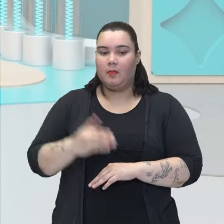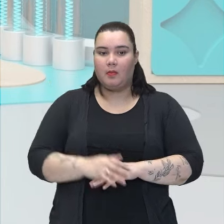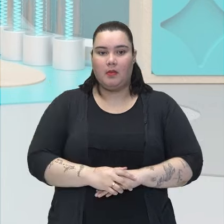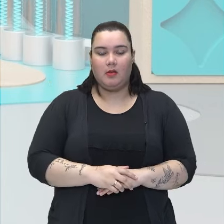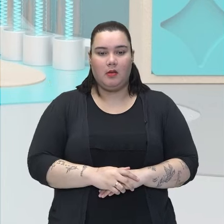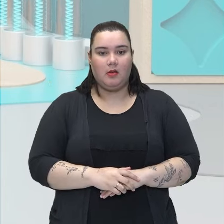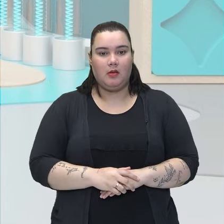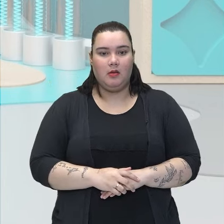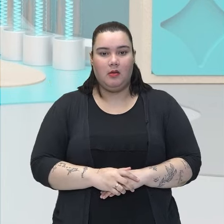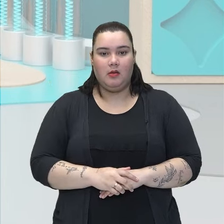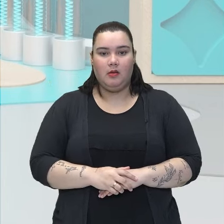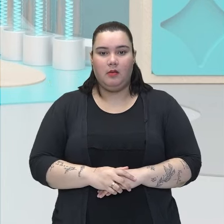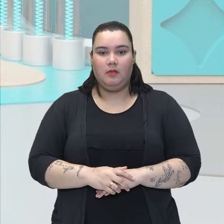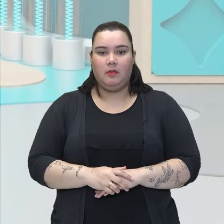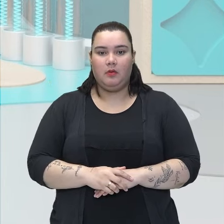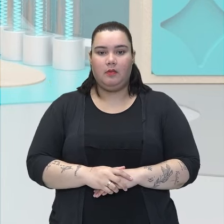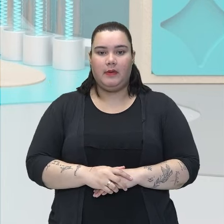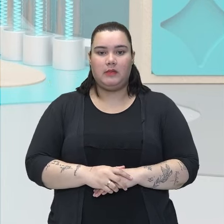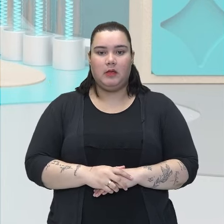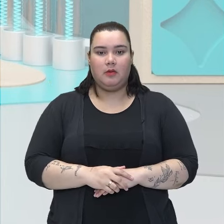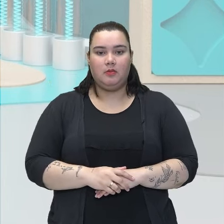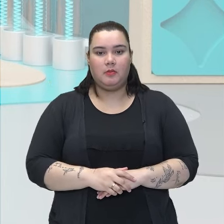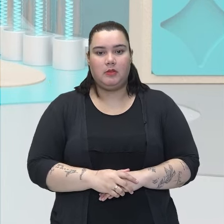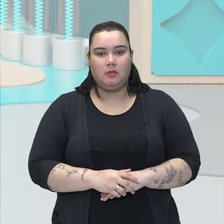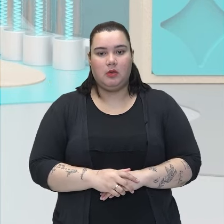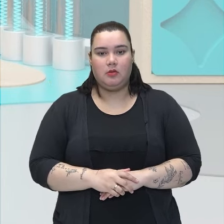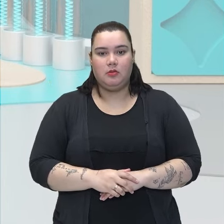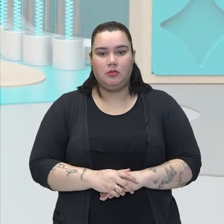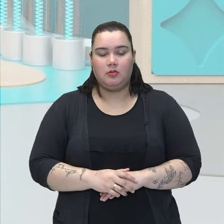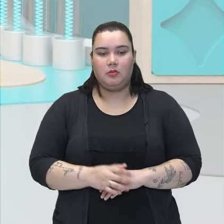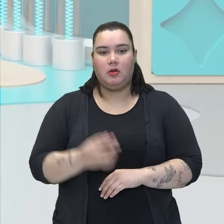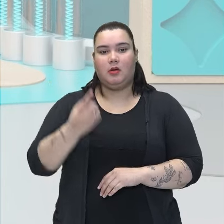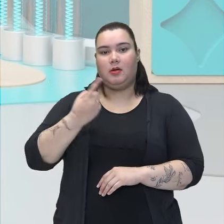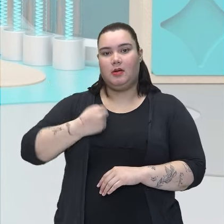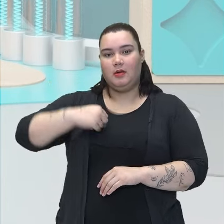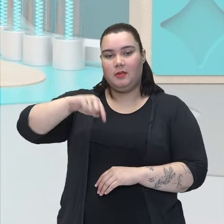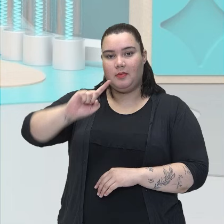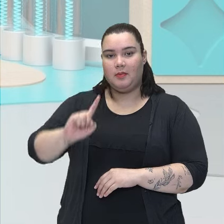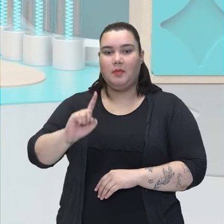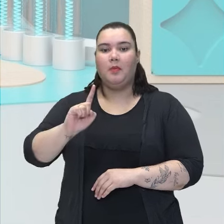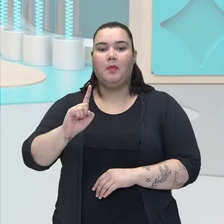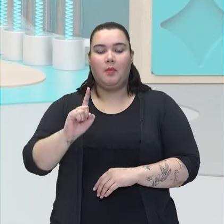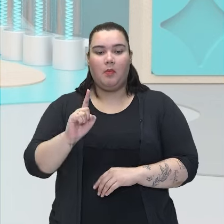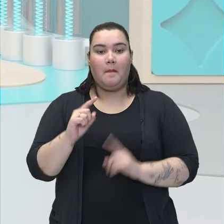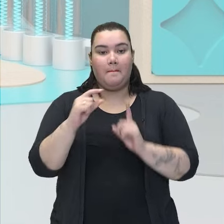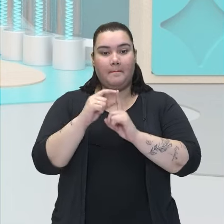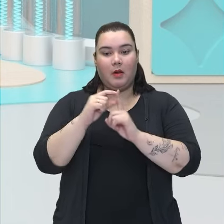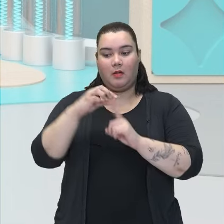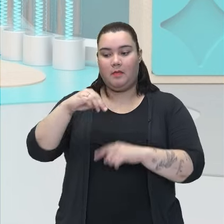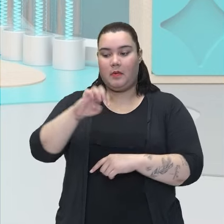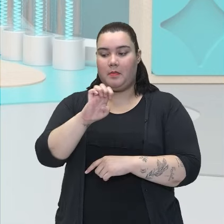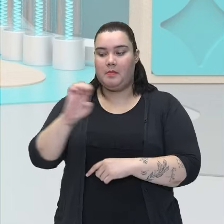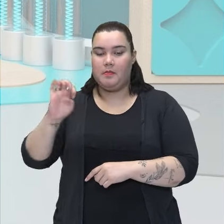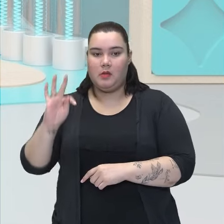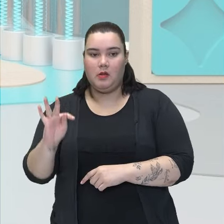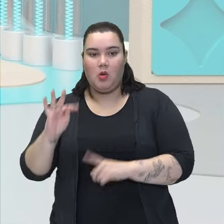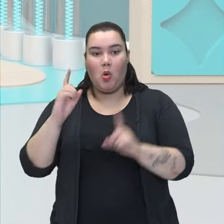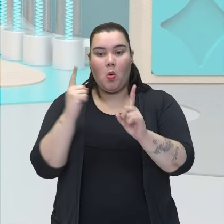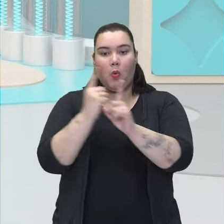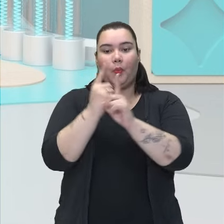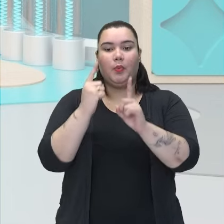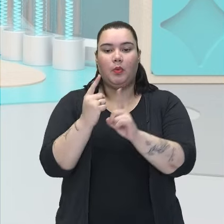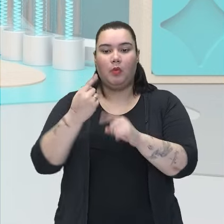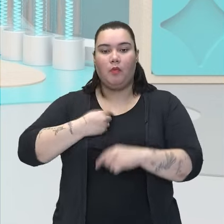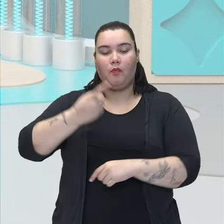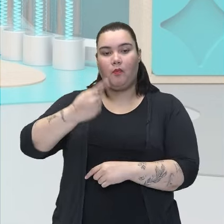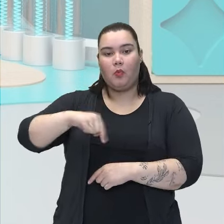going to meet my friends. Eu vou encontrar, a palavra meet. Encontrar com quem? Com os meus